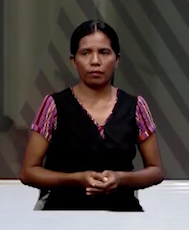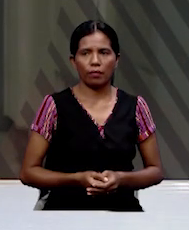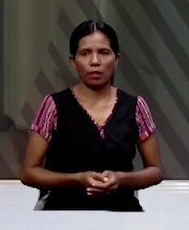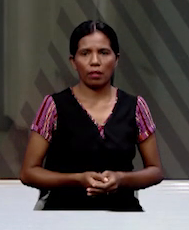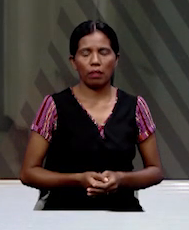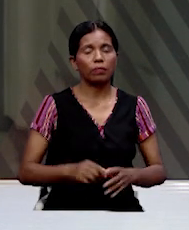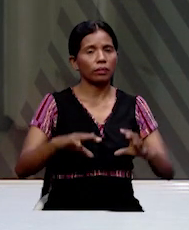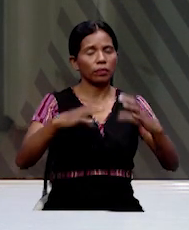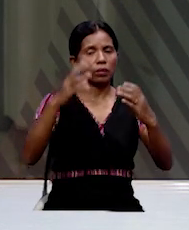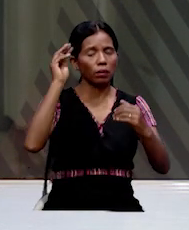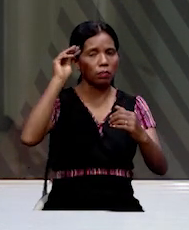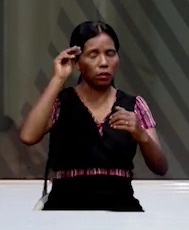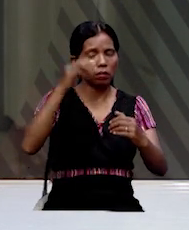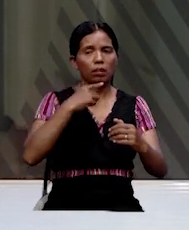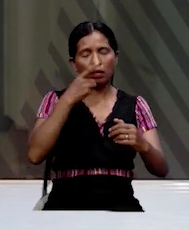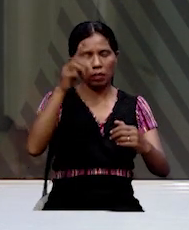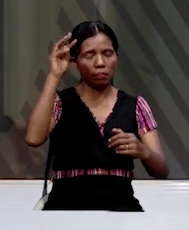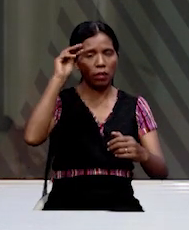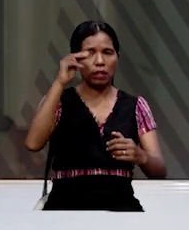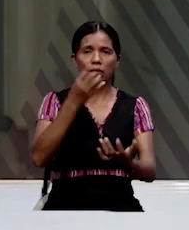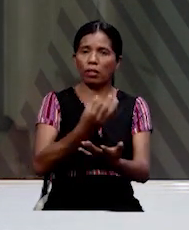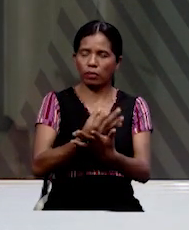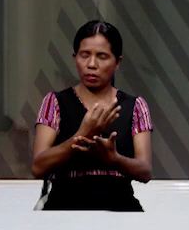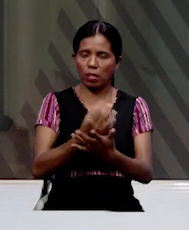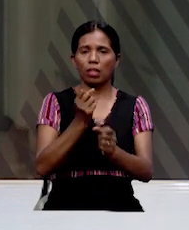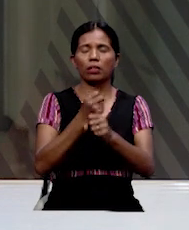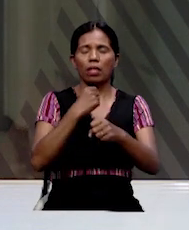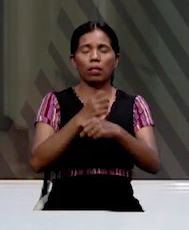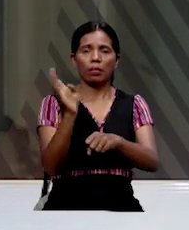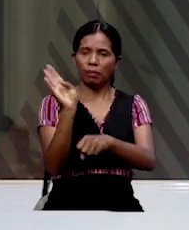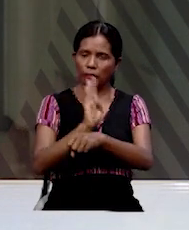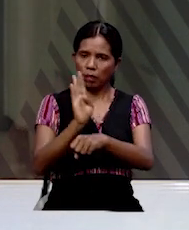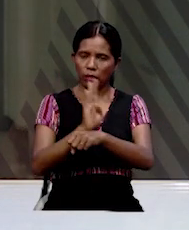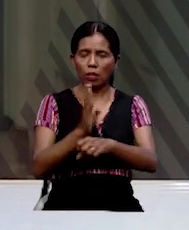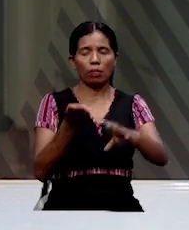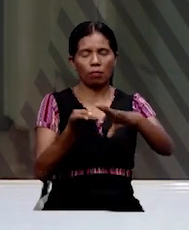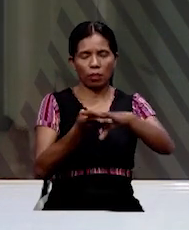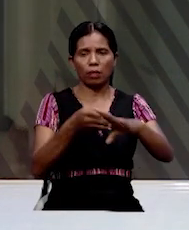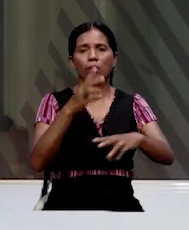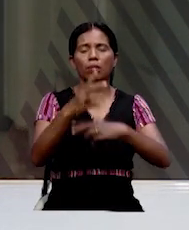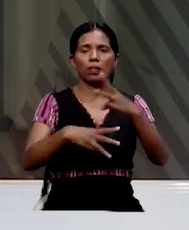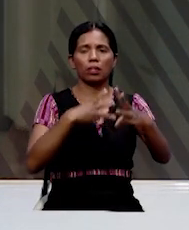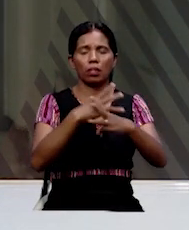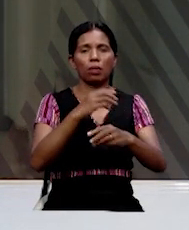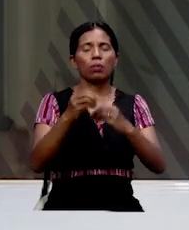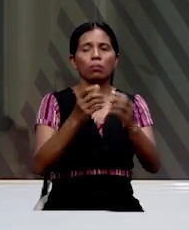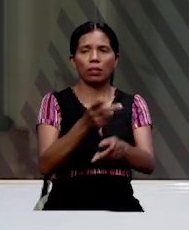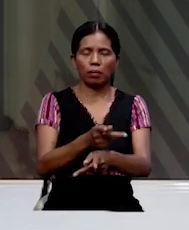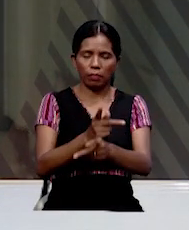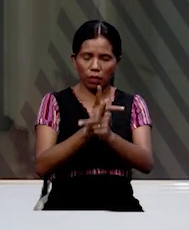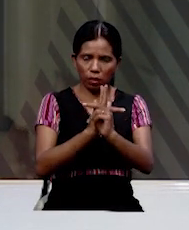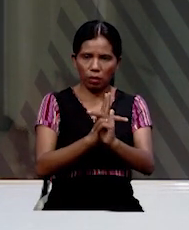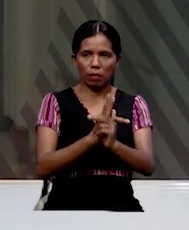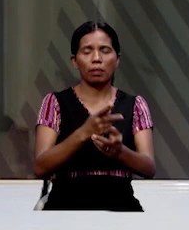Conselho Ministro autoriza Ministro Finanças a torrá-lo negociação com o Banco Mundial com o empréstimo para